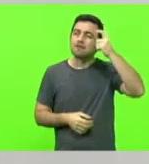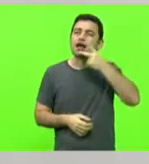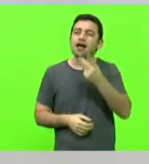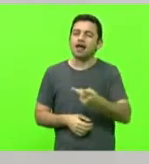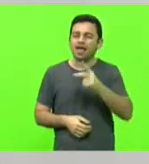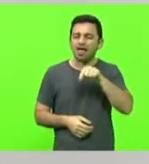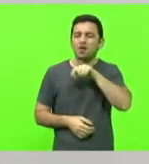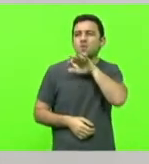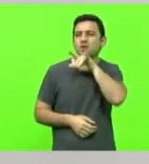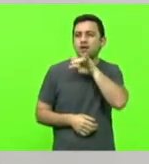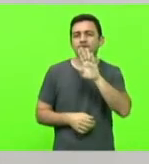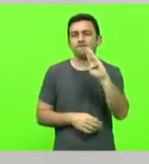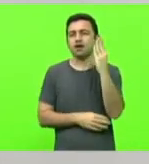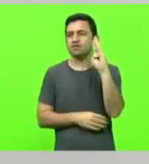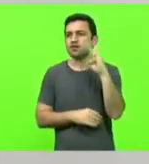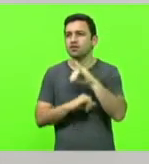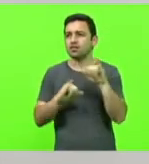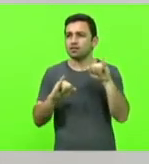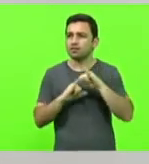news.